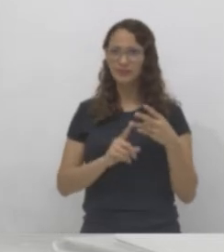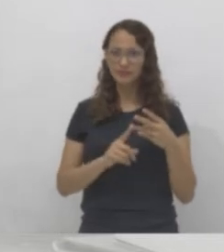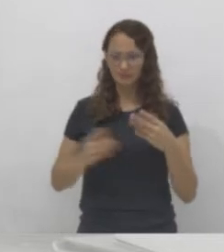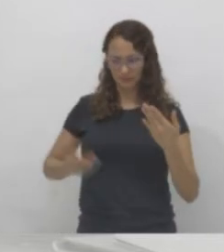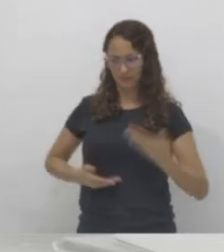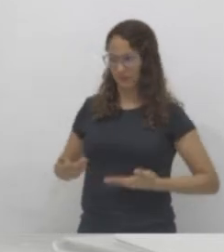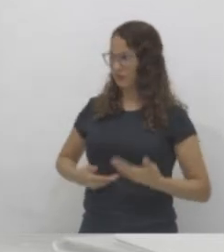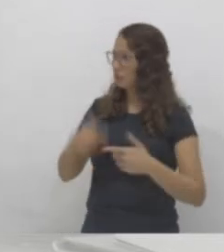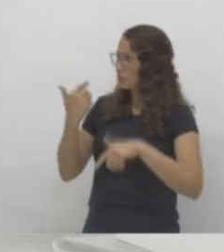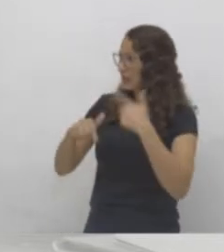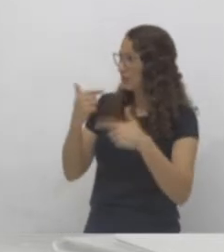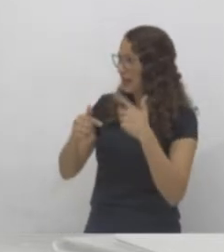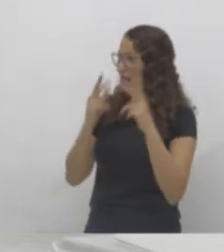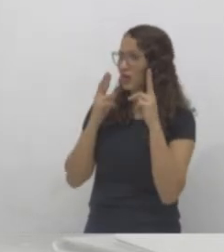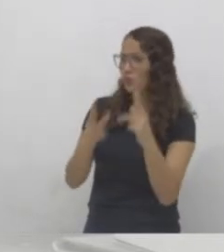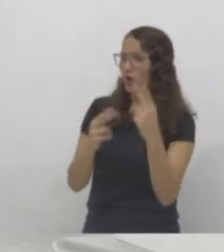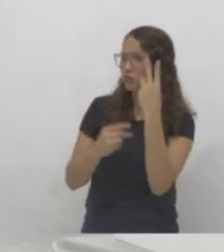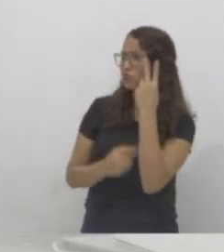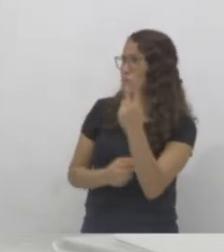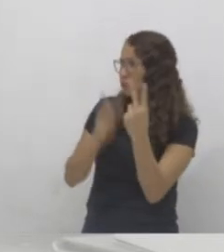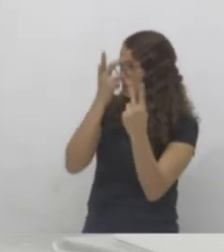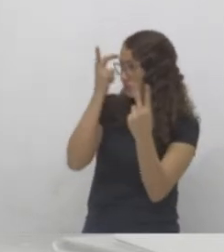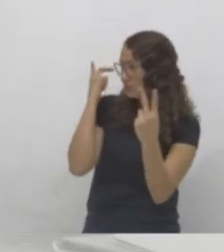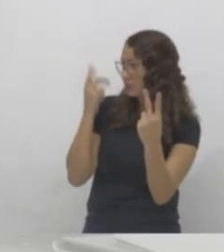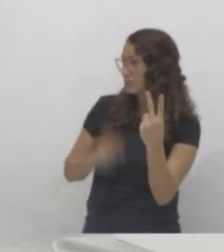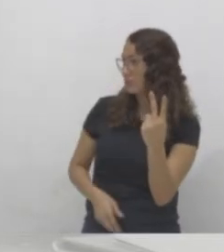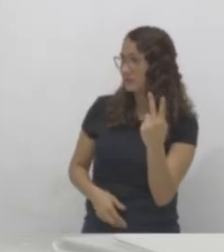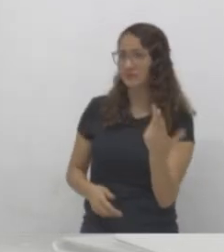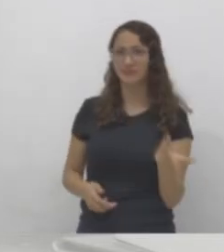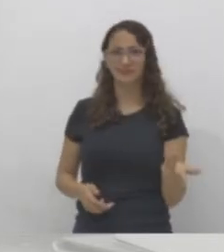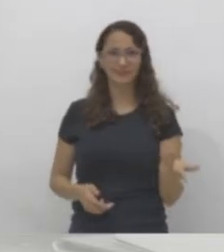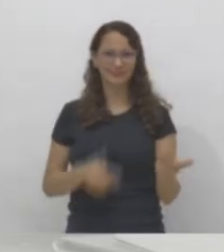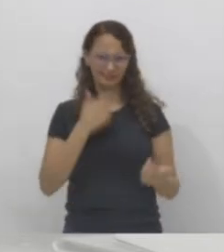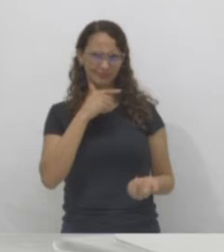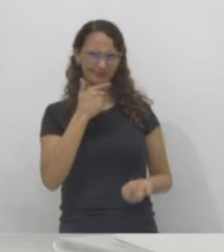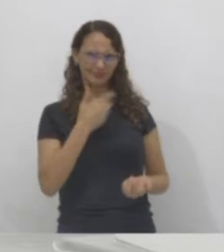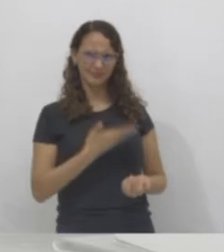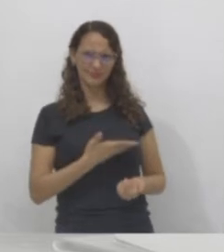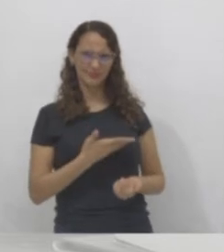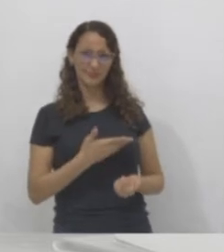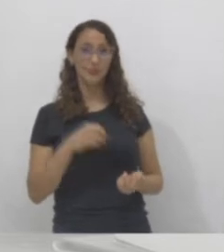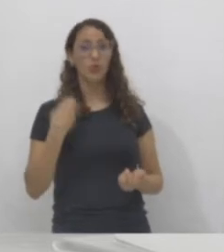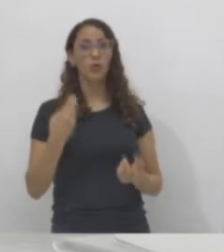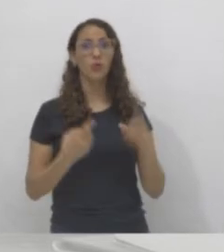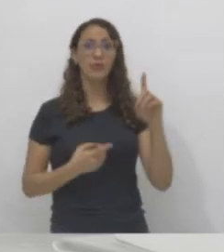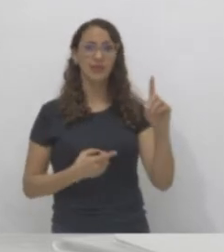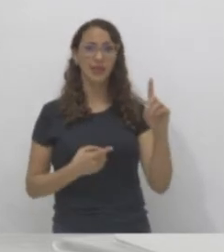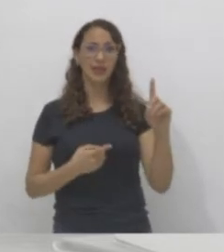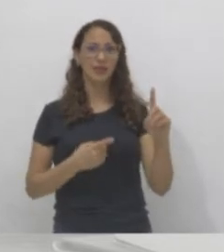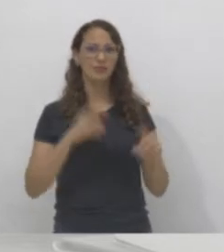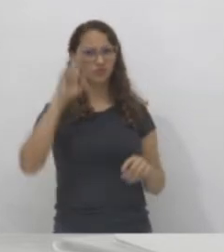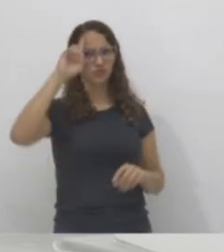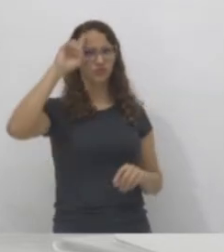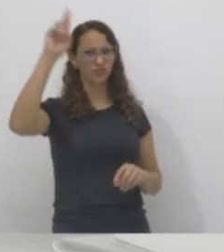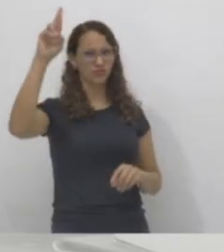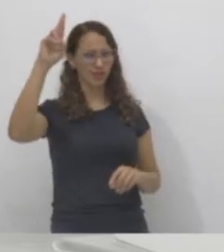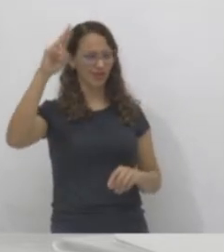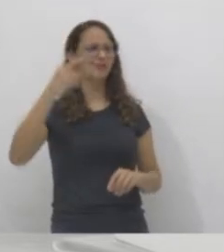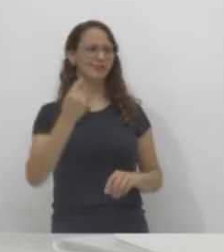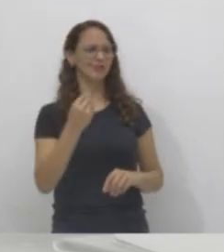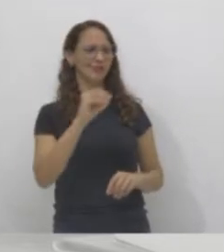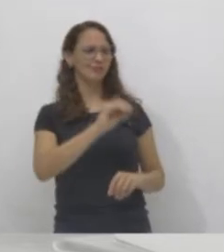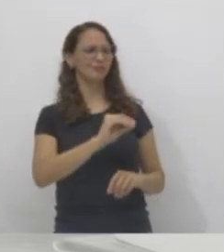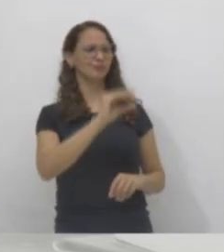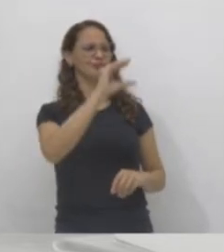está o humor dessa piada? Ou na alternativa D, onde o patrão dá aumento para o